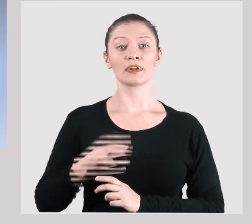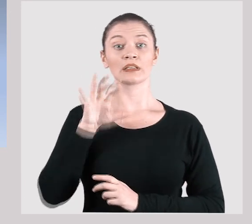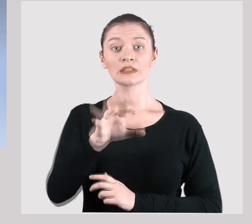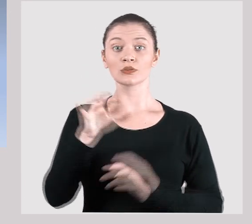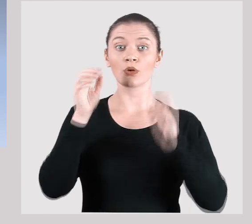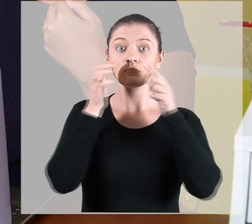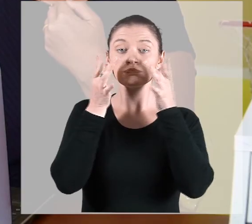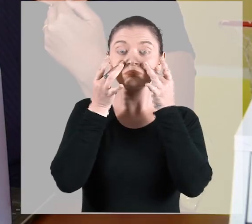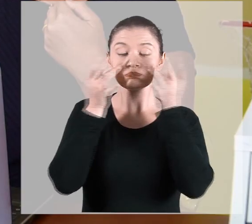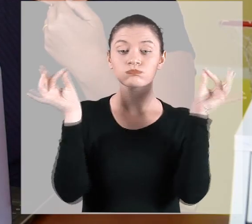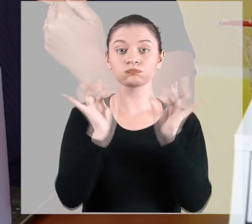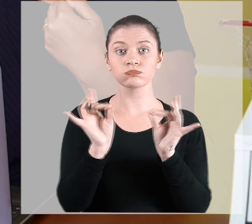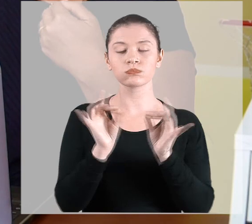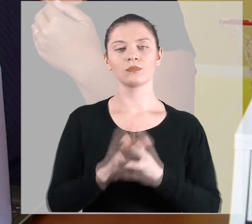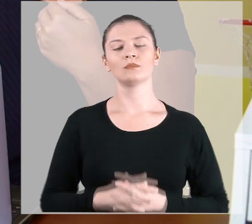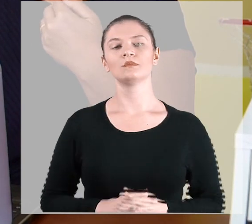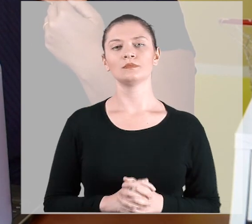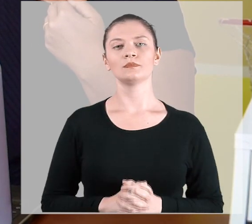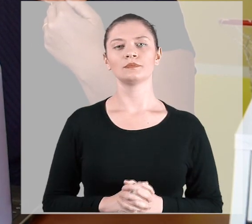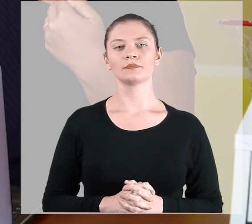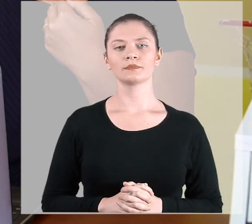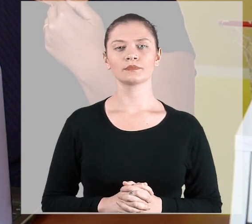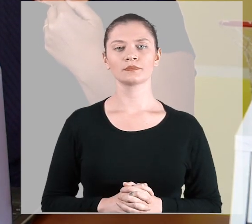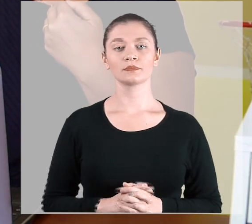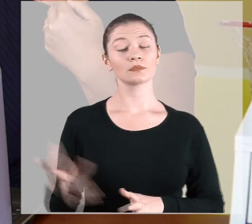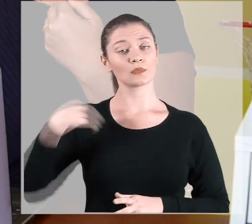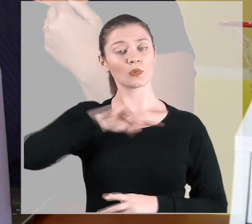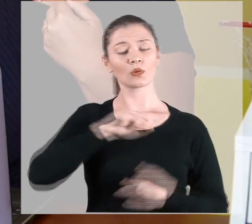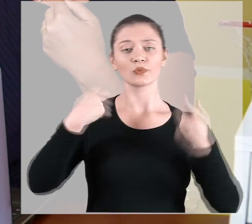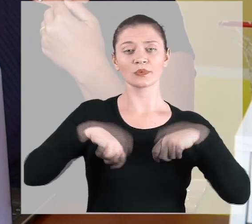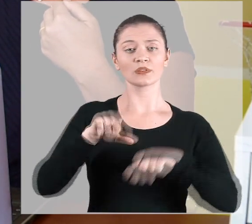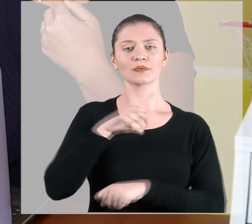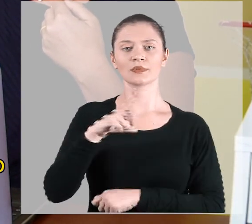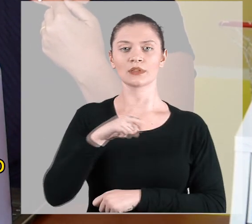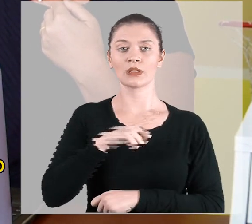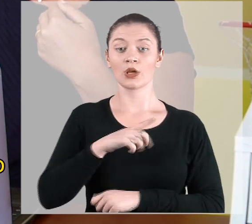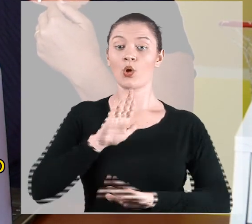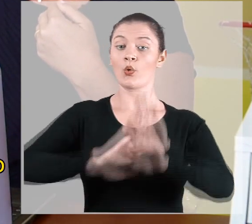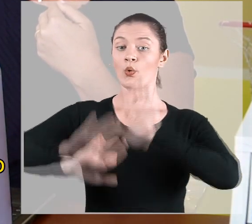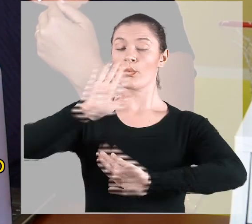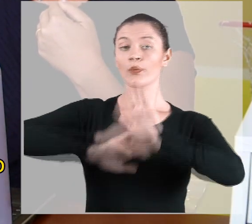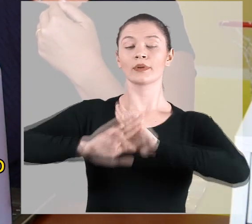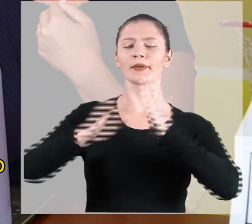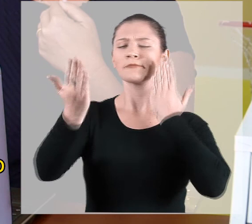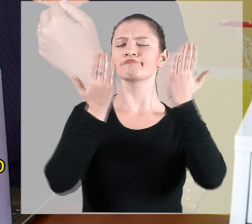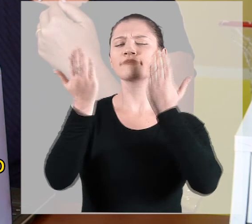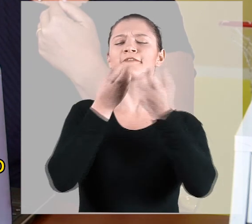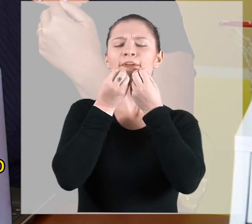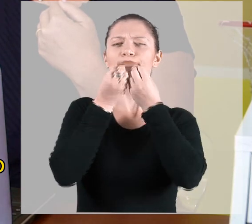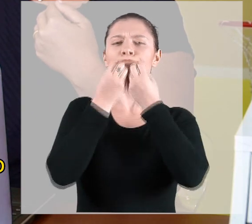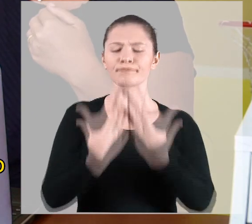alerta, né, que a gente tem que ter prudência e avaliar muito bem, né,